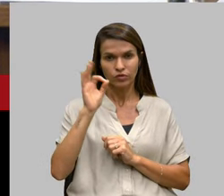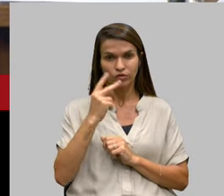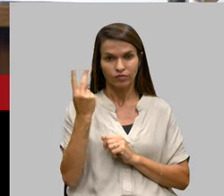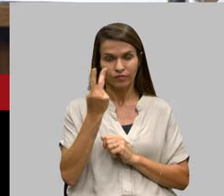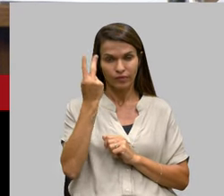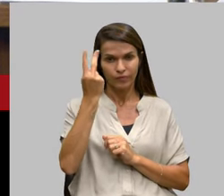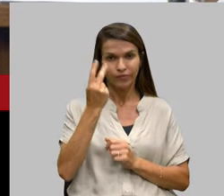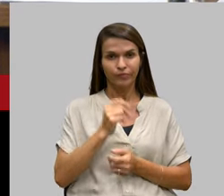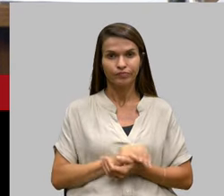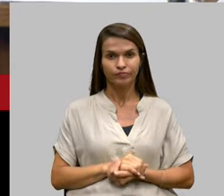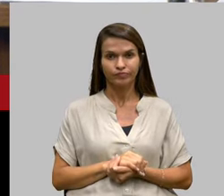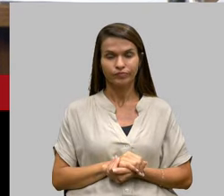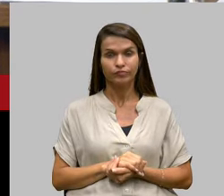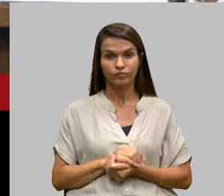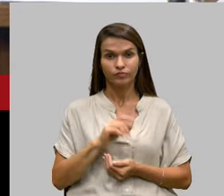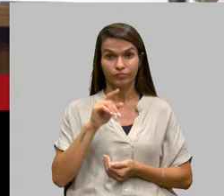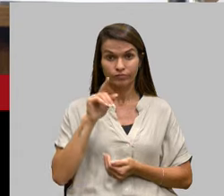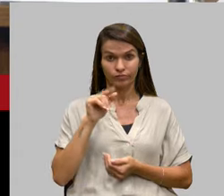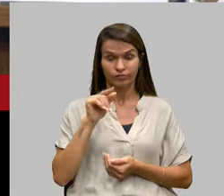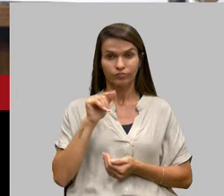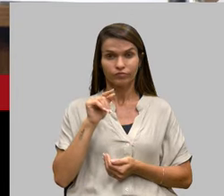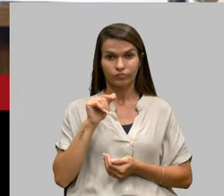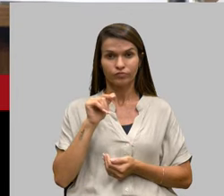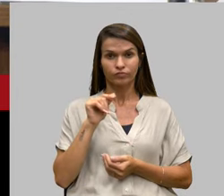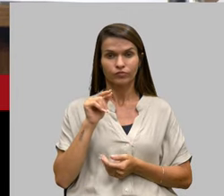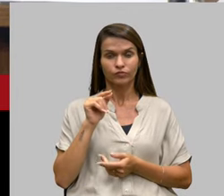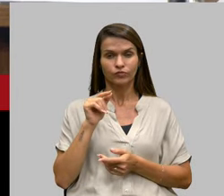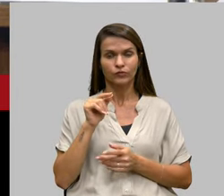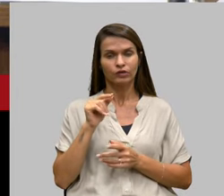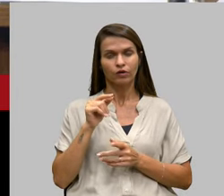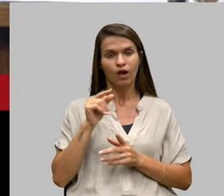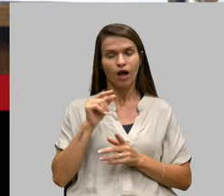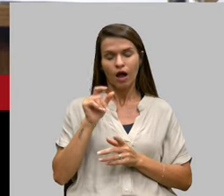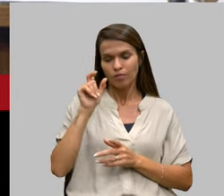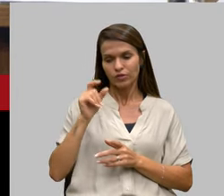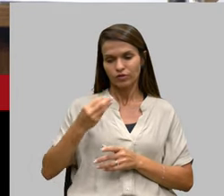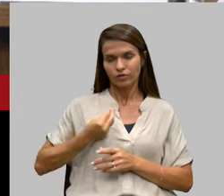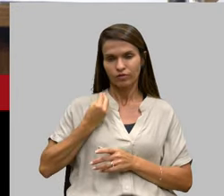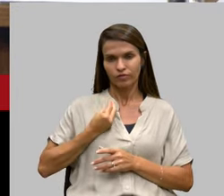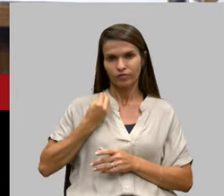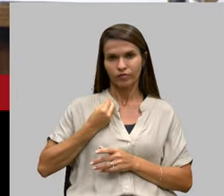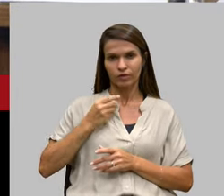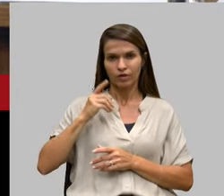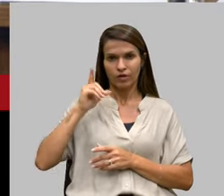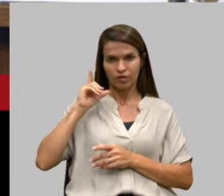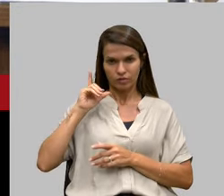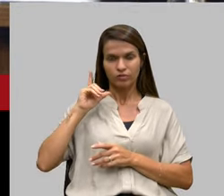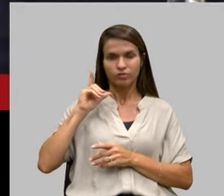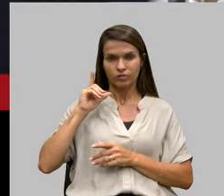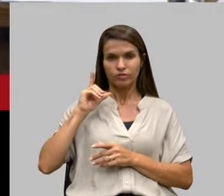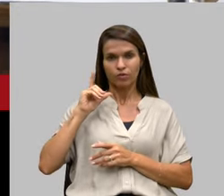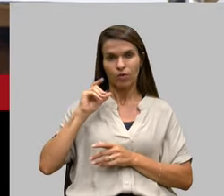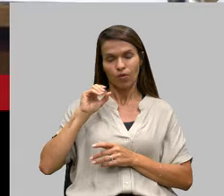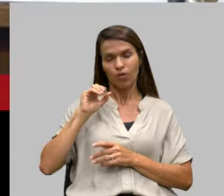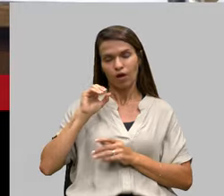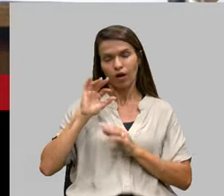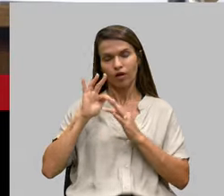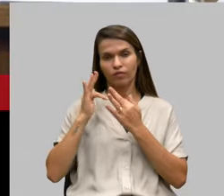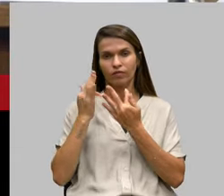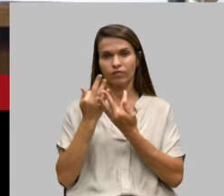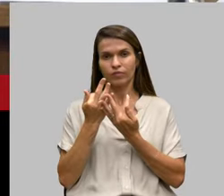valor que era ou com o qual vivia aquela aquela família isso é muito